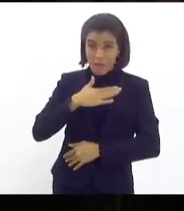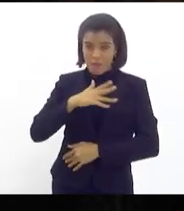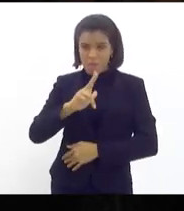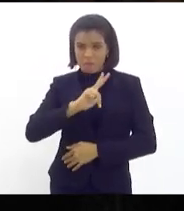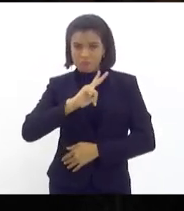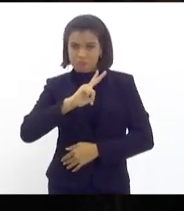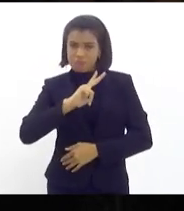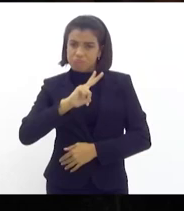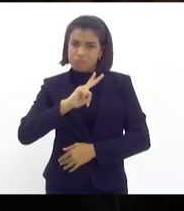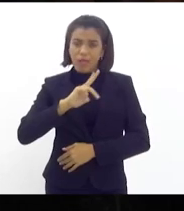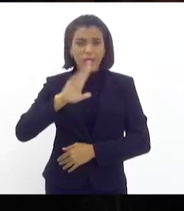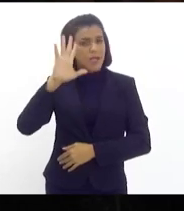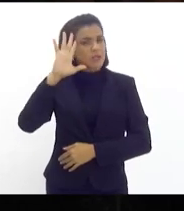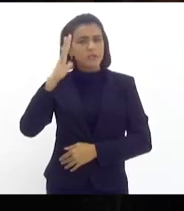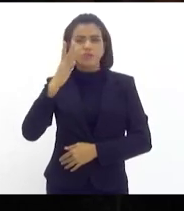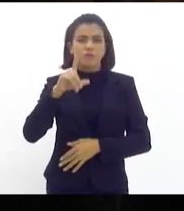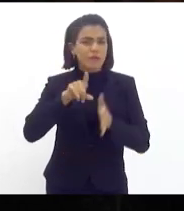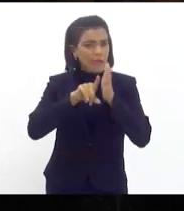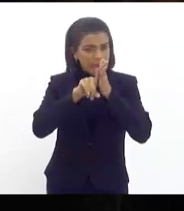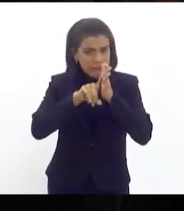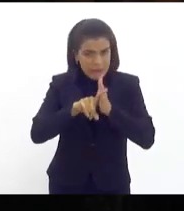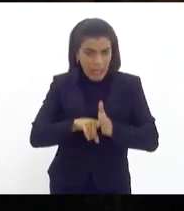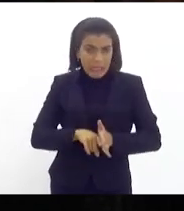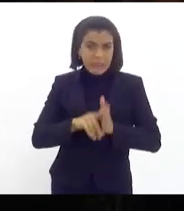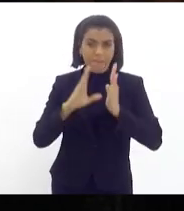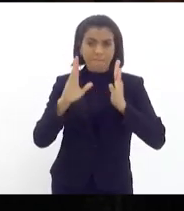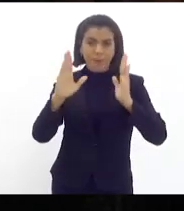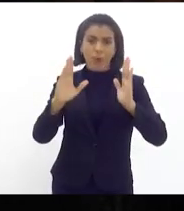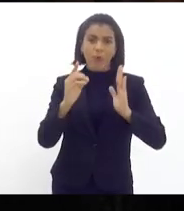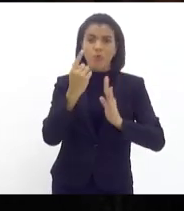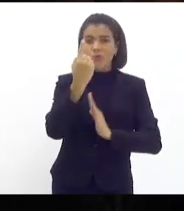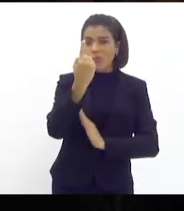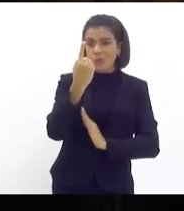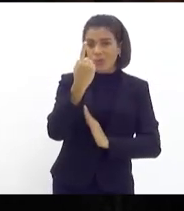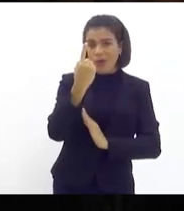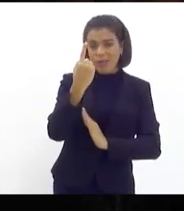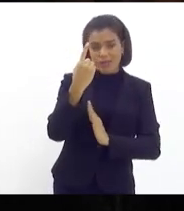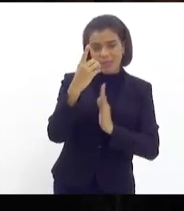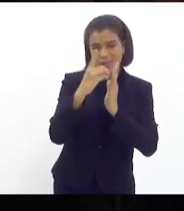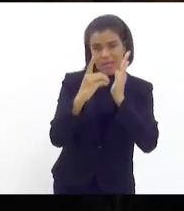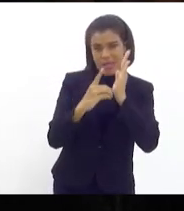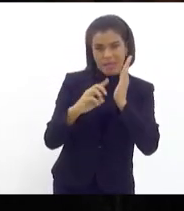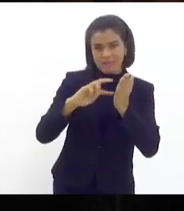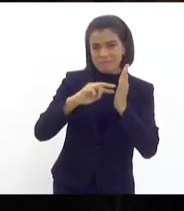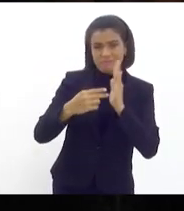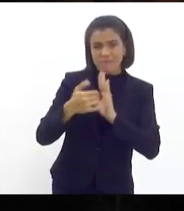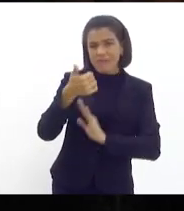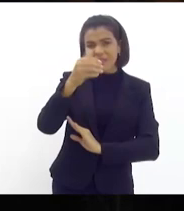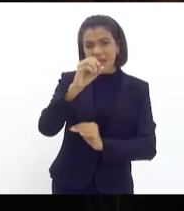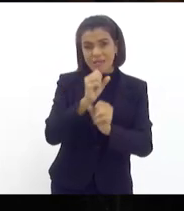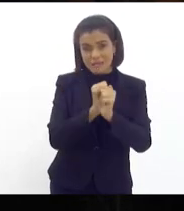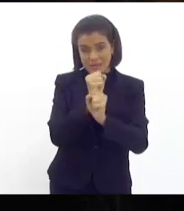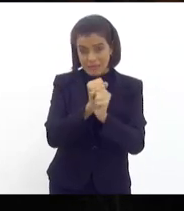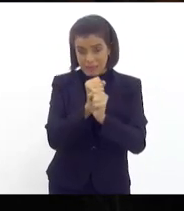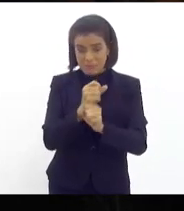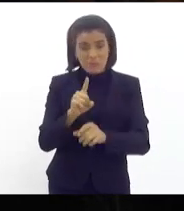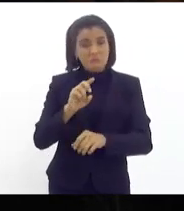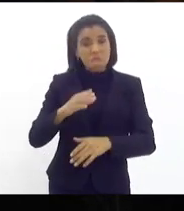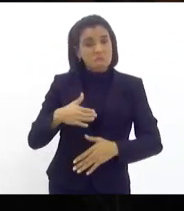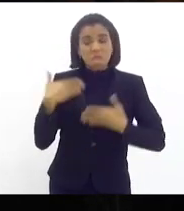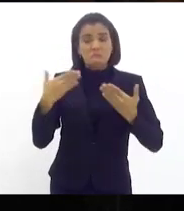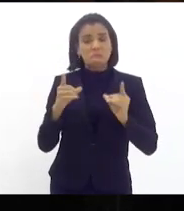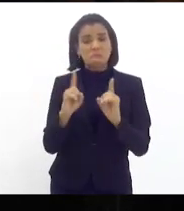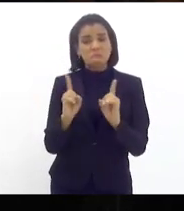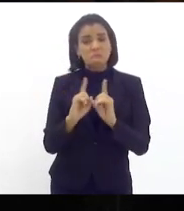da nossa economia na última década e fiquei não surpreso